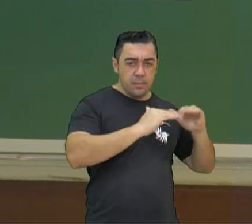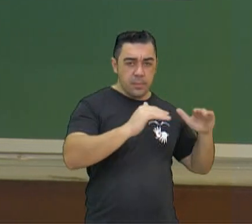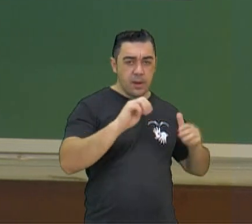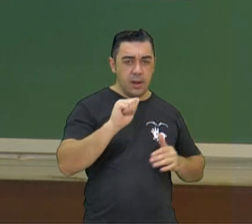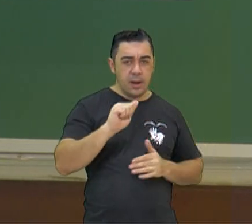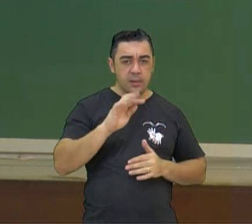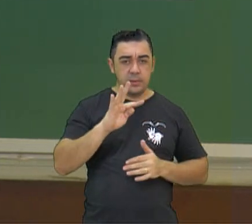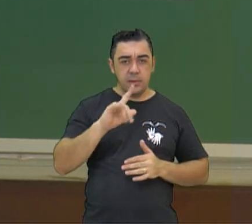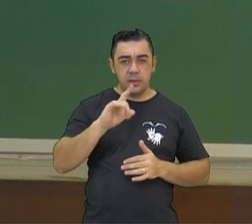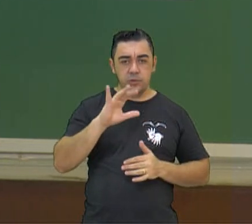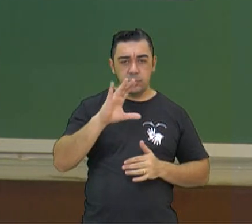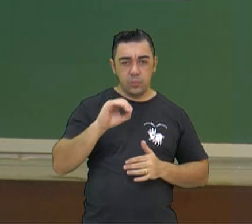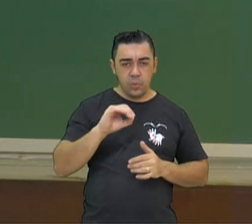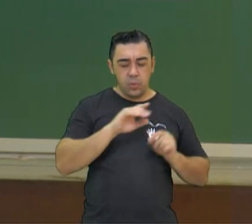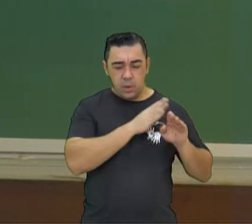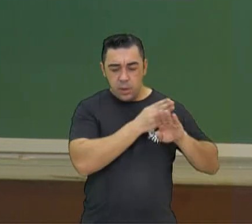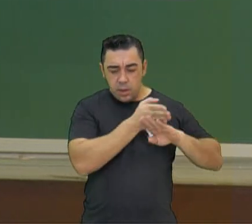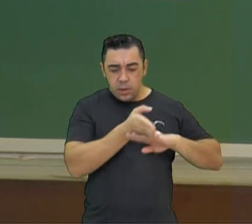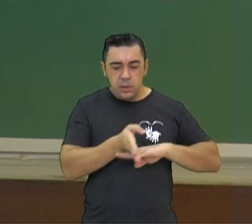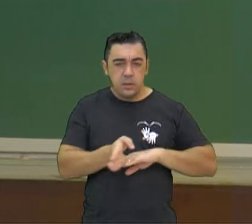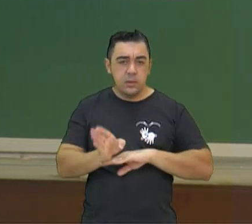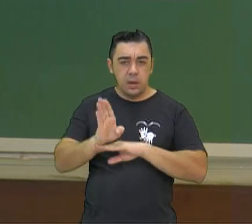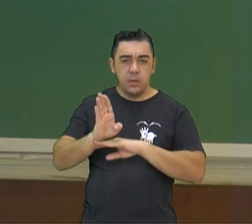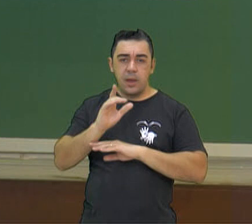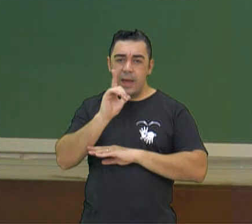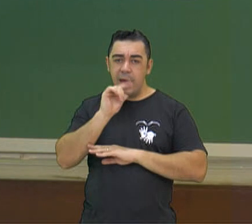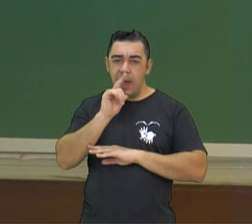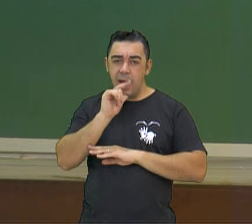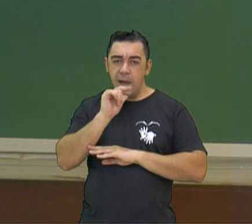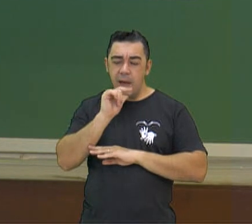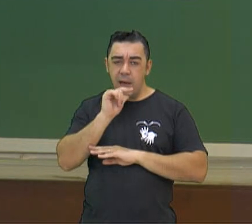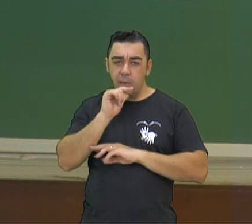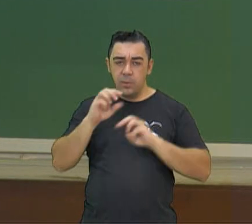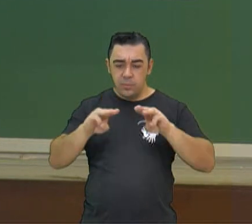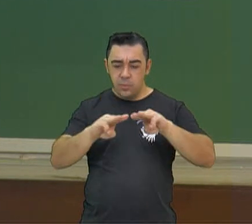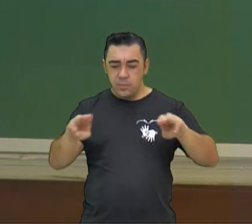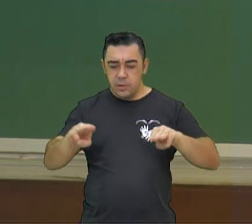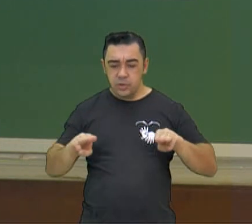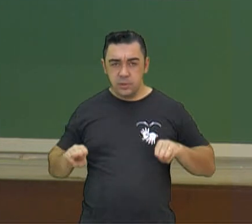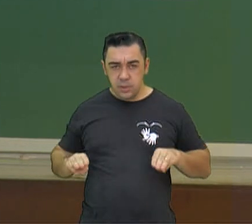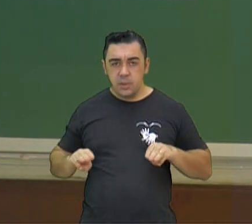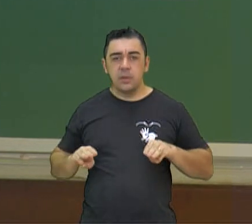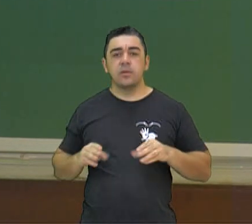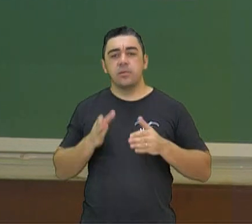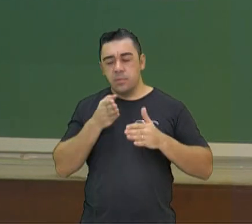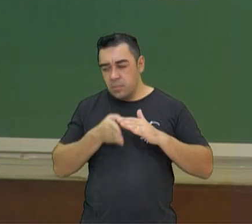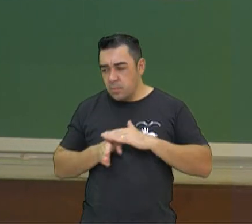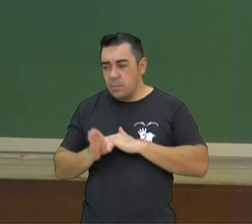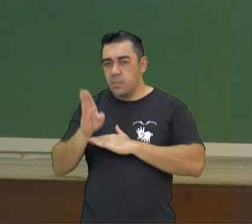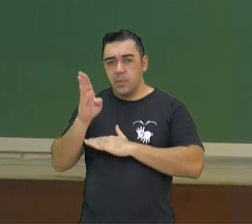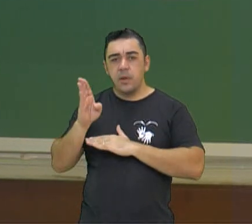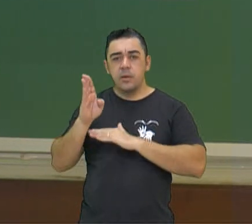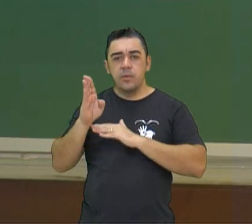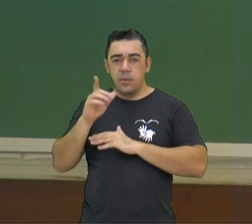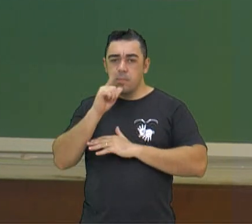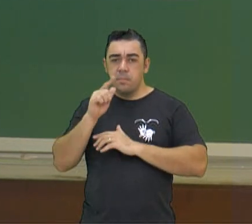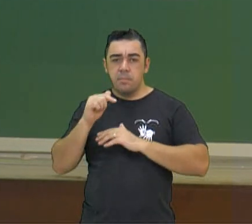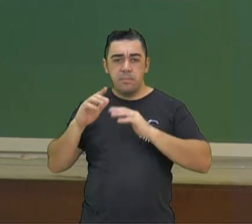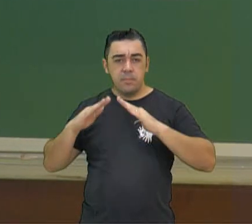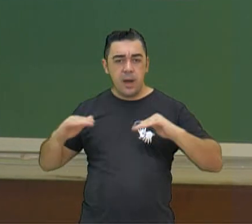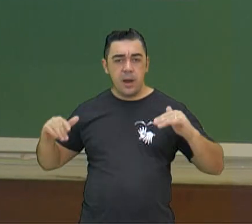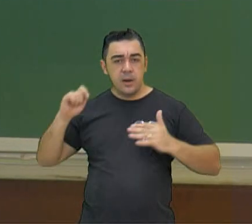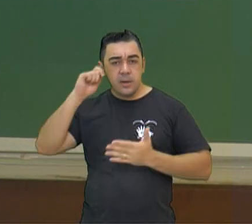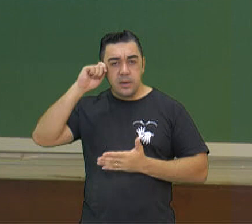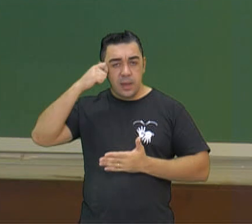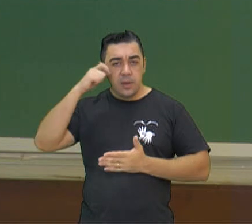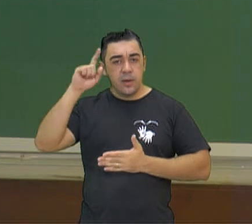de Gibraltar, entrando no Água Entre Terras, que chama-se Mediterrâneo, passando pelos Bósforos, chegando no Mar Negro, eu